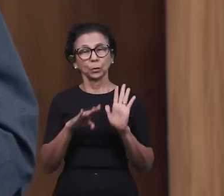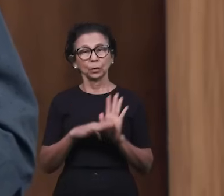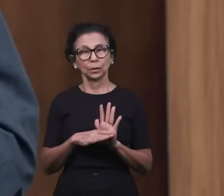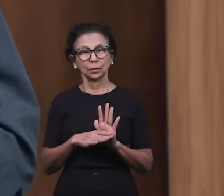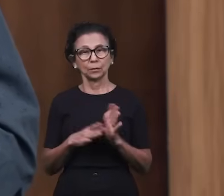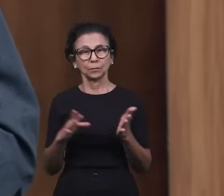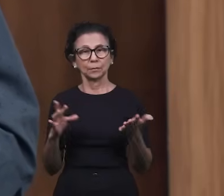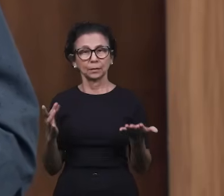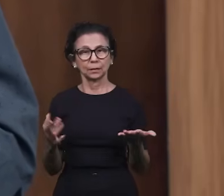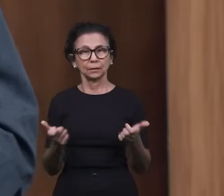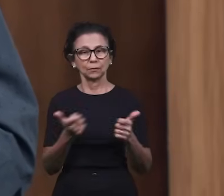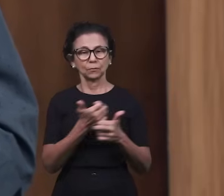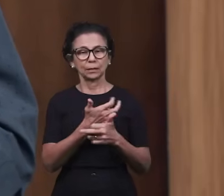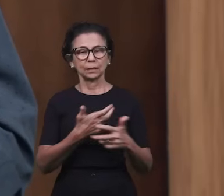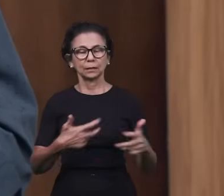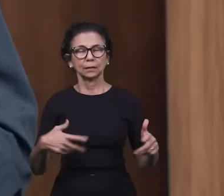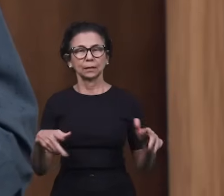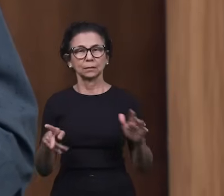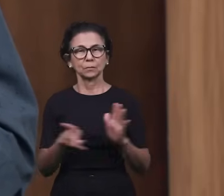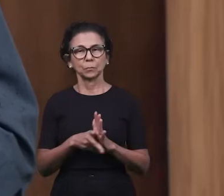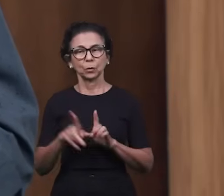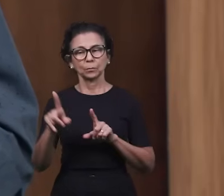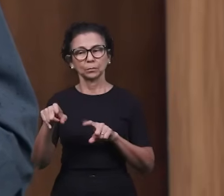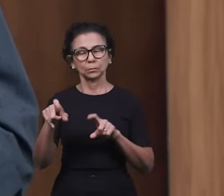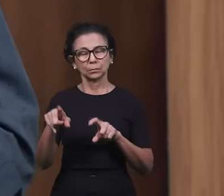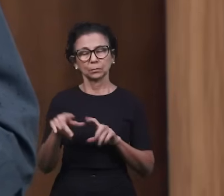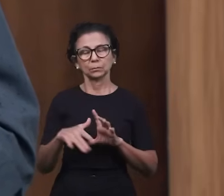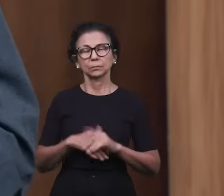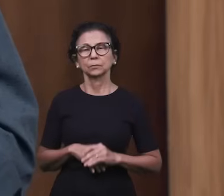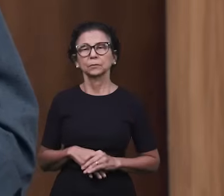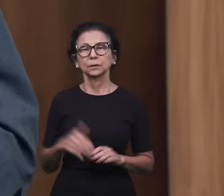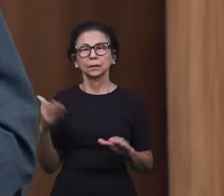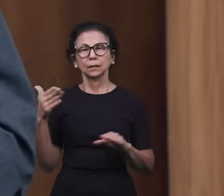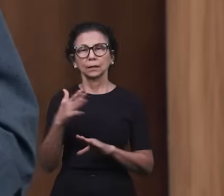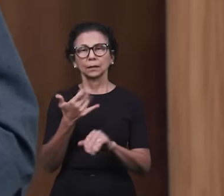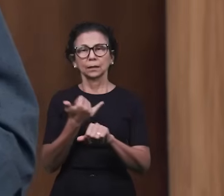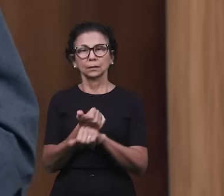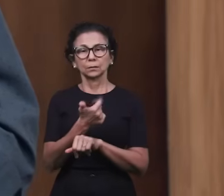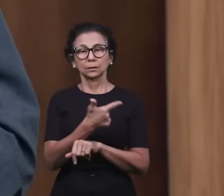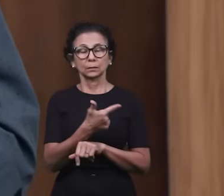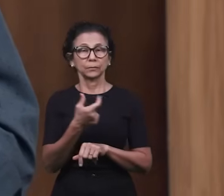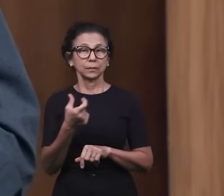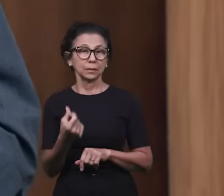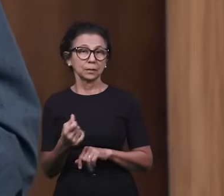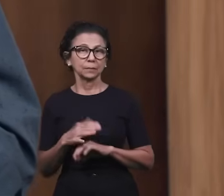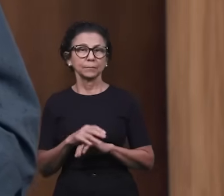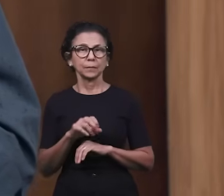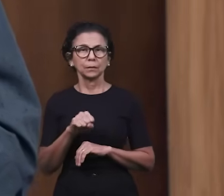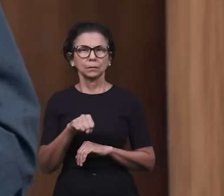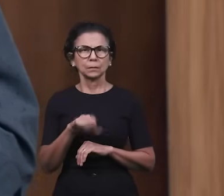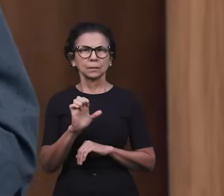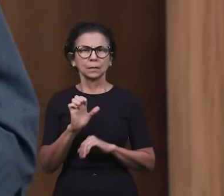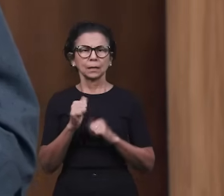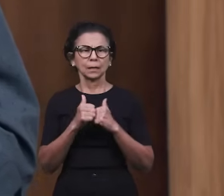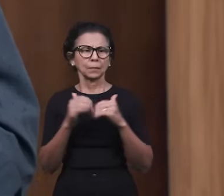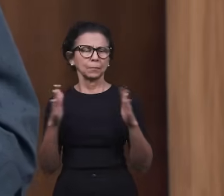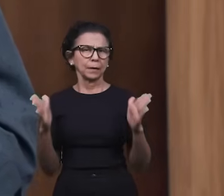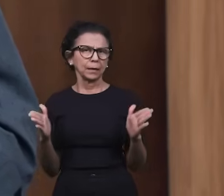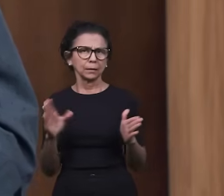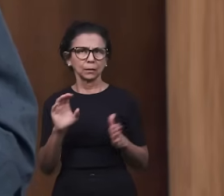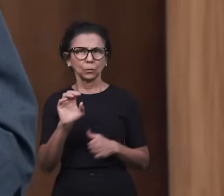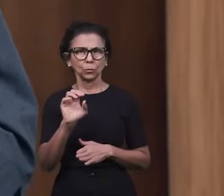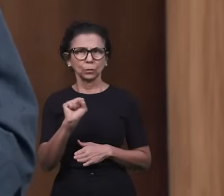Agropastoril, você tem na Embratel, no canal 126, Sky Livre, no